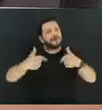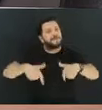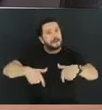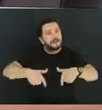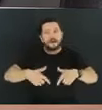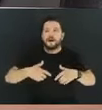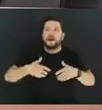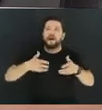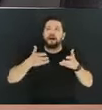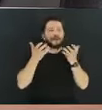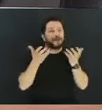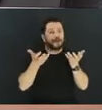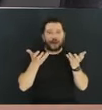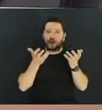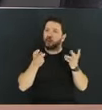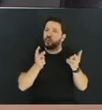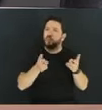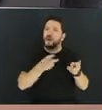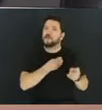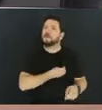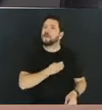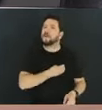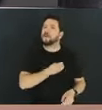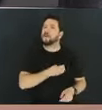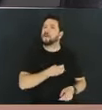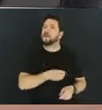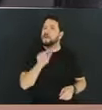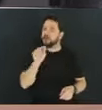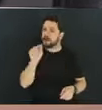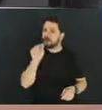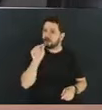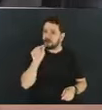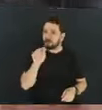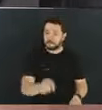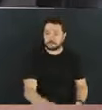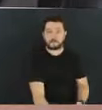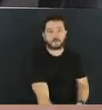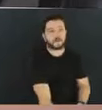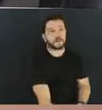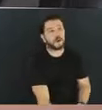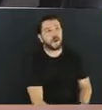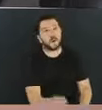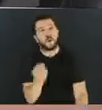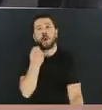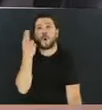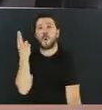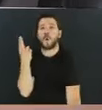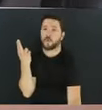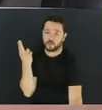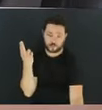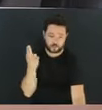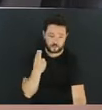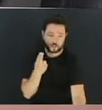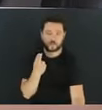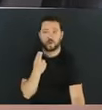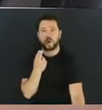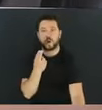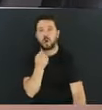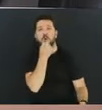aqueles que precisam ter um acompanhamento mais de perto, através de centros